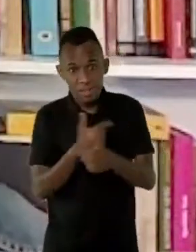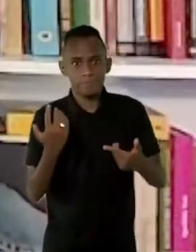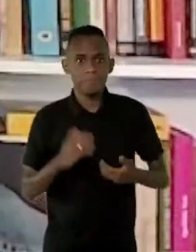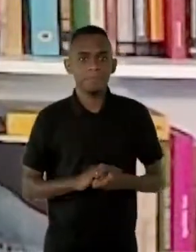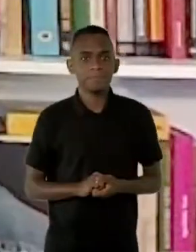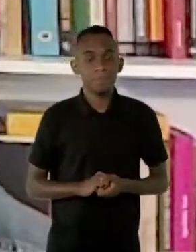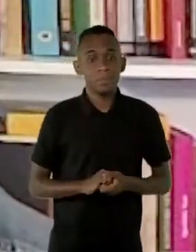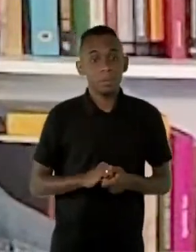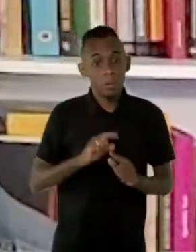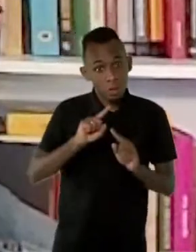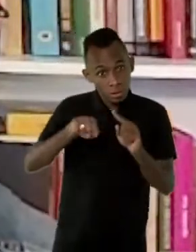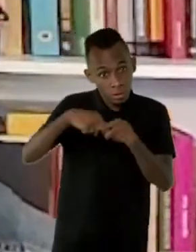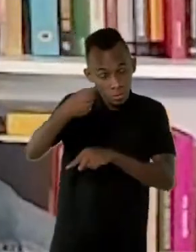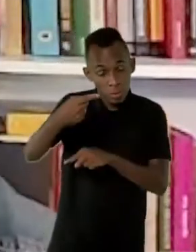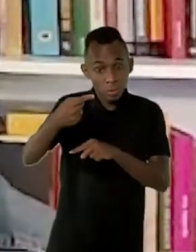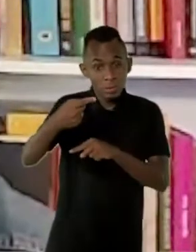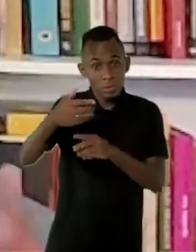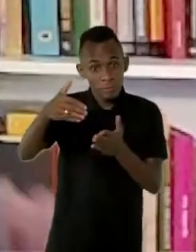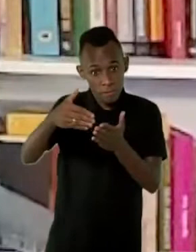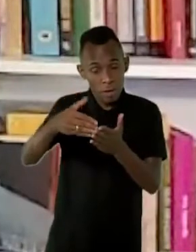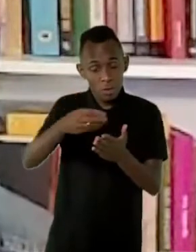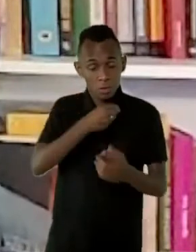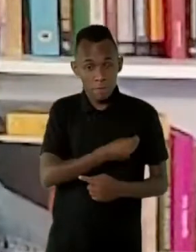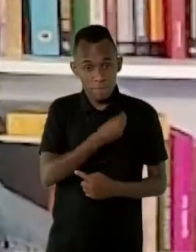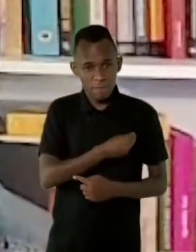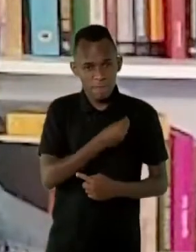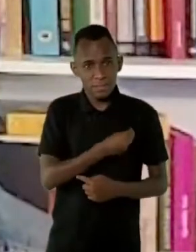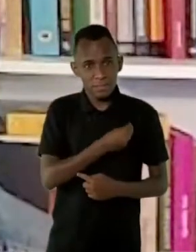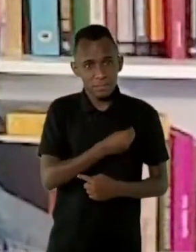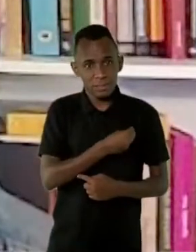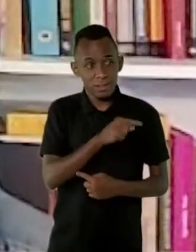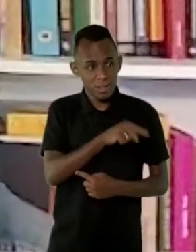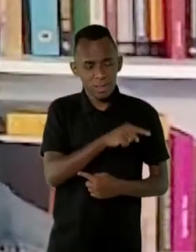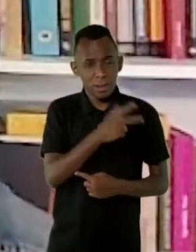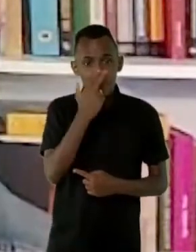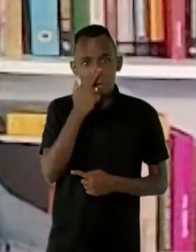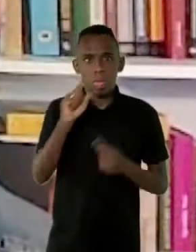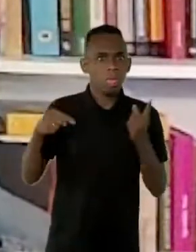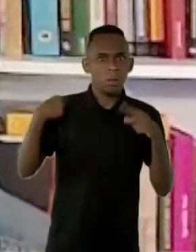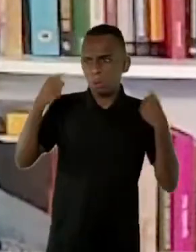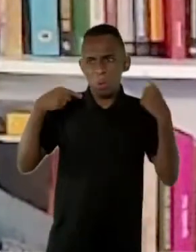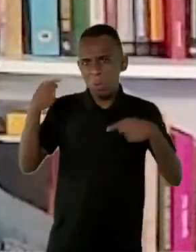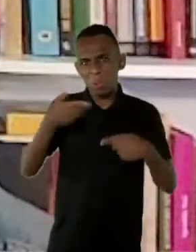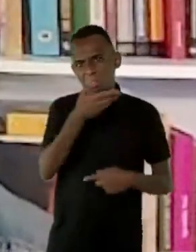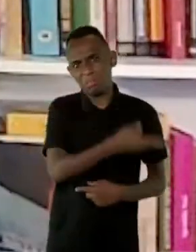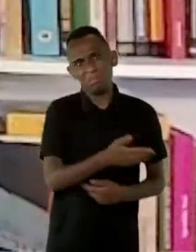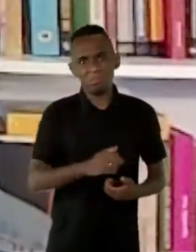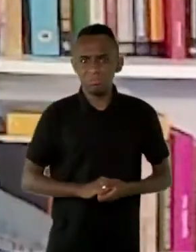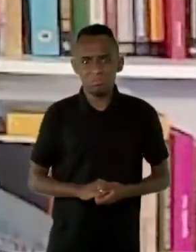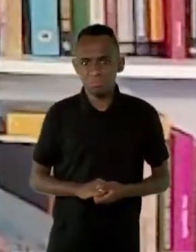final da vida, ela já passava por doida. As pessoas chamavam a Carolina